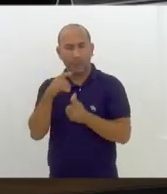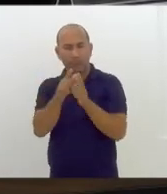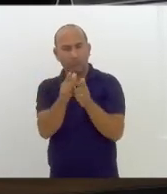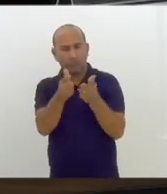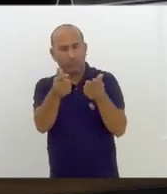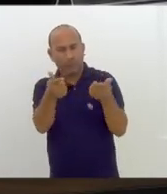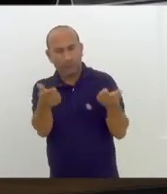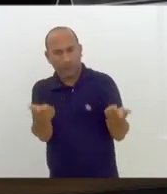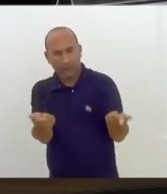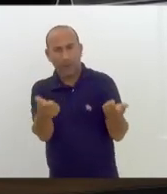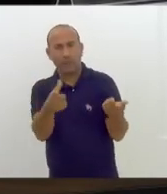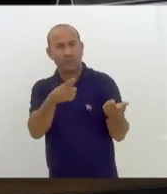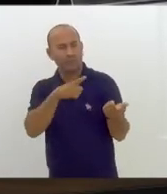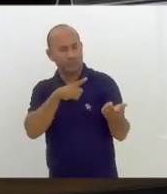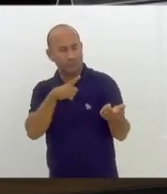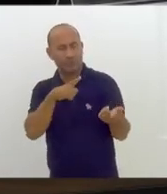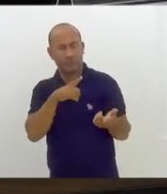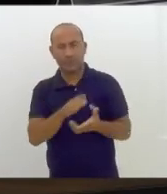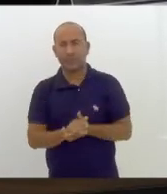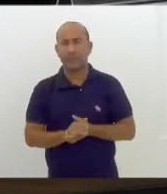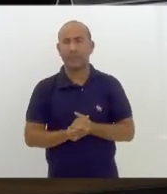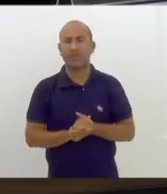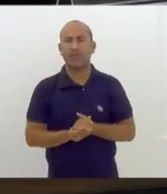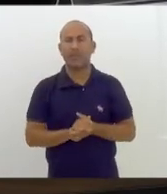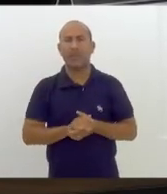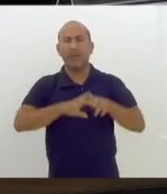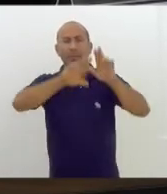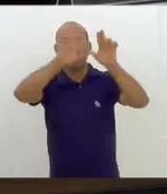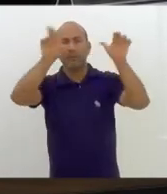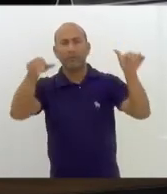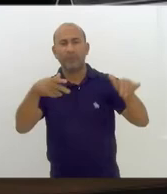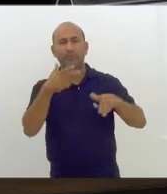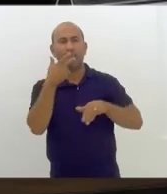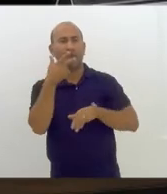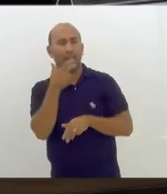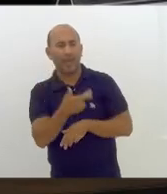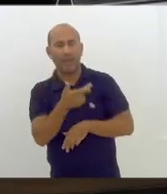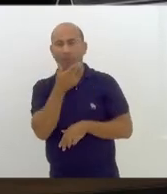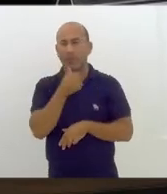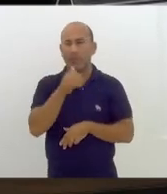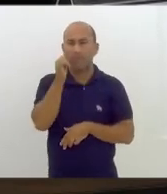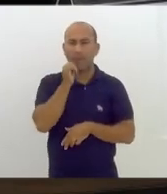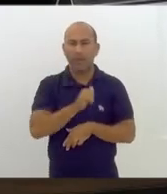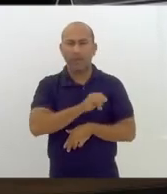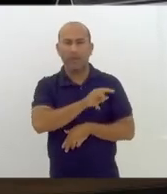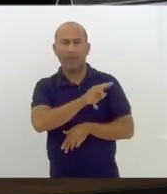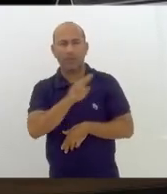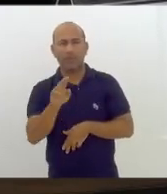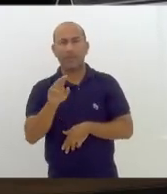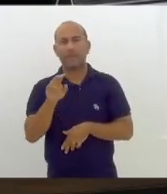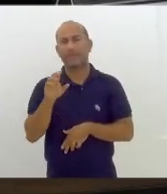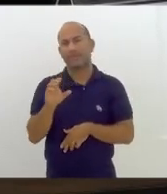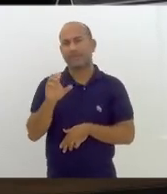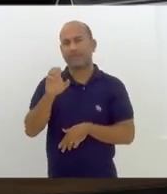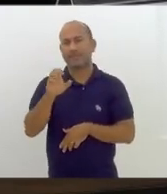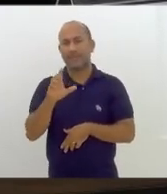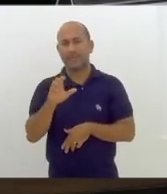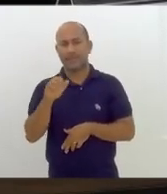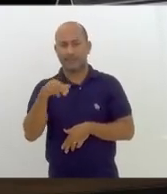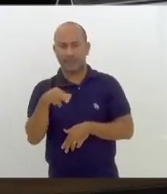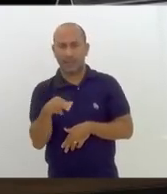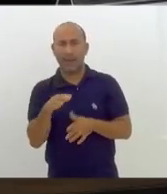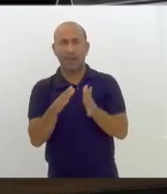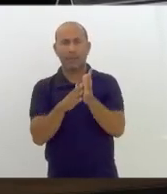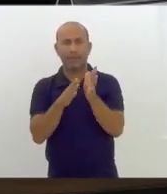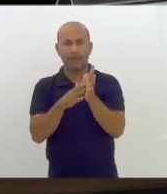uma plataforma dedicada às questões de gênero, chamada Celina, em homenagem à professora Celina